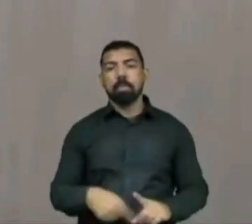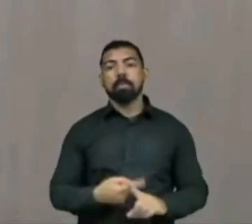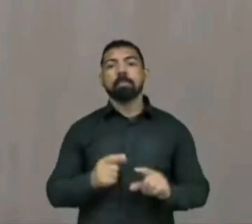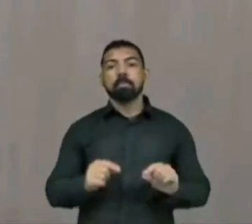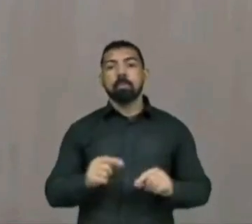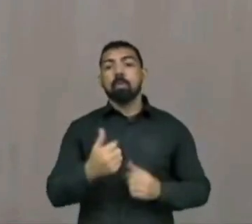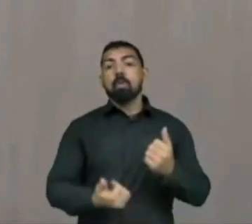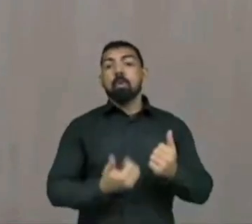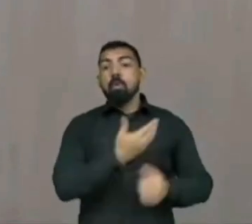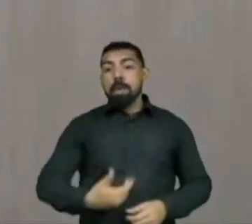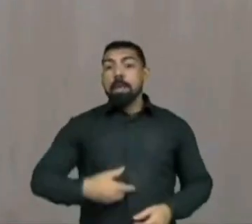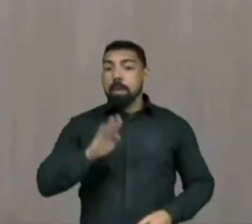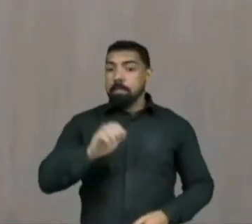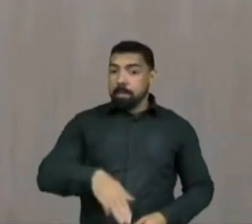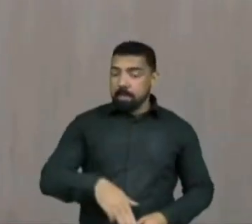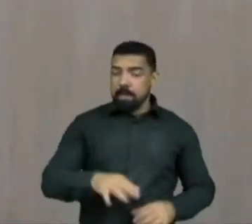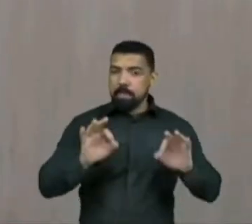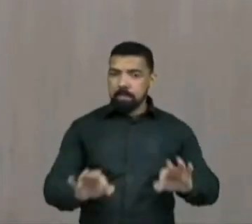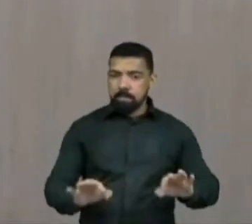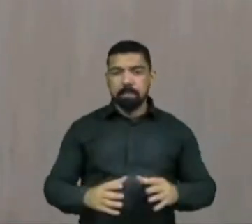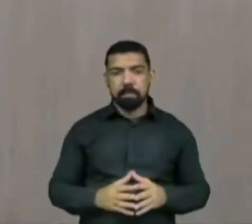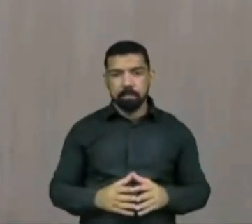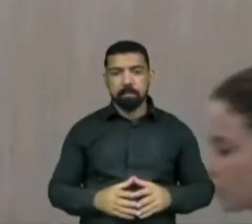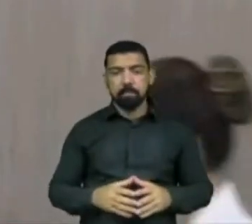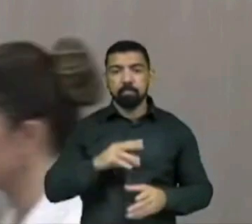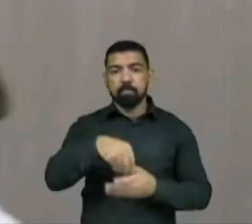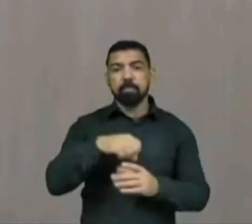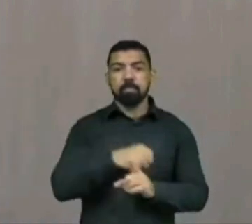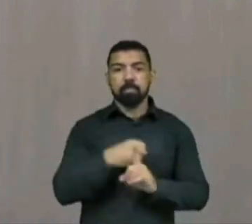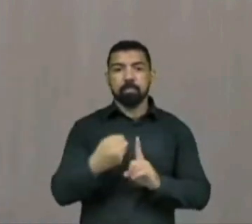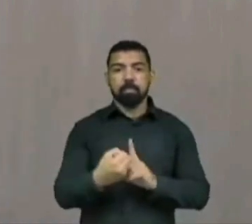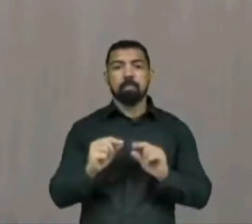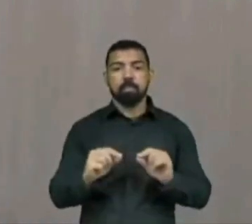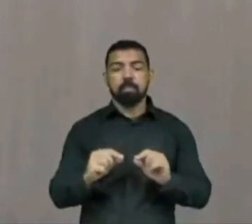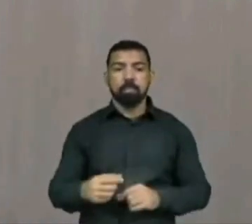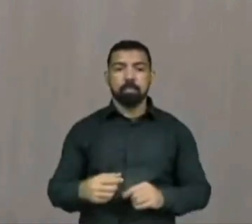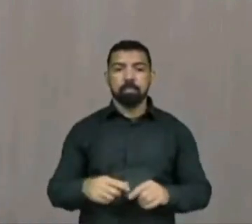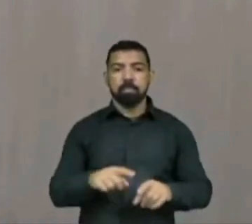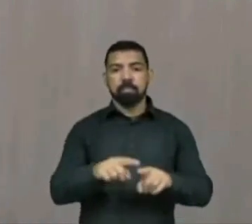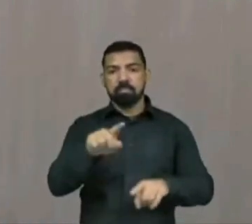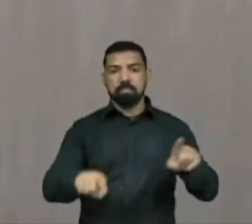bem, governar em uma sociedade secularmente